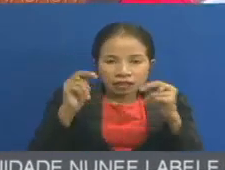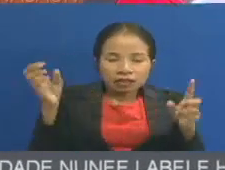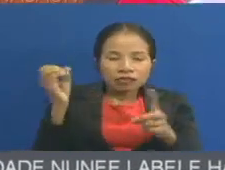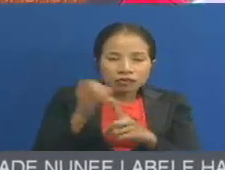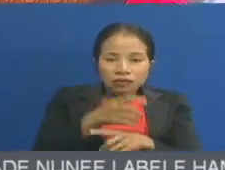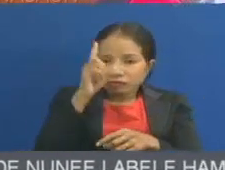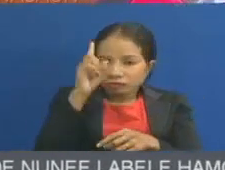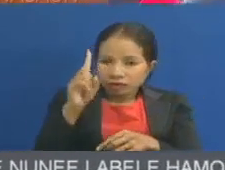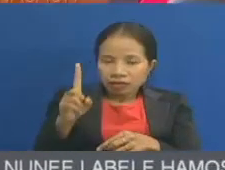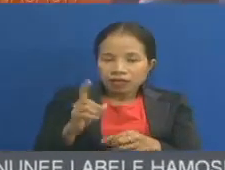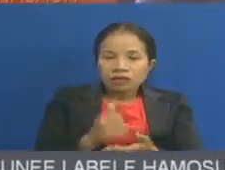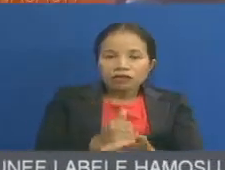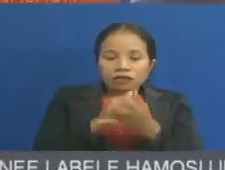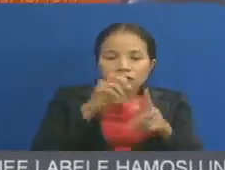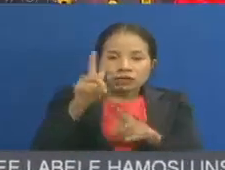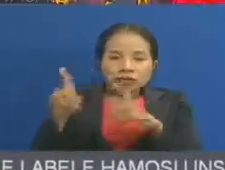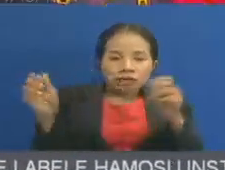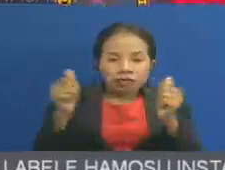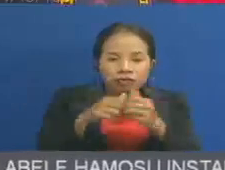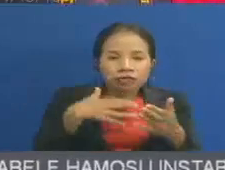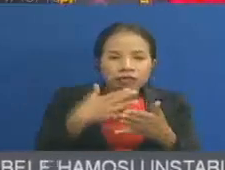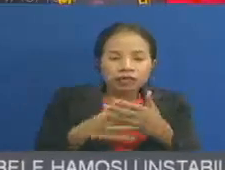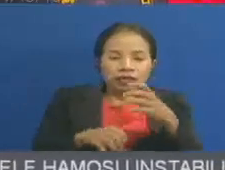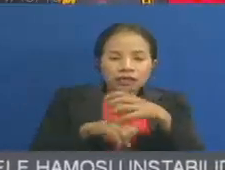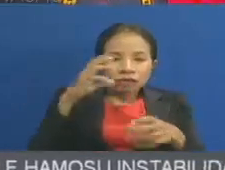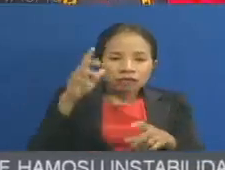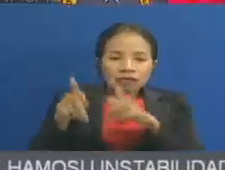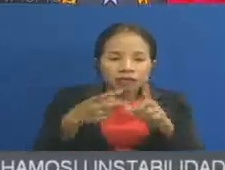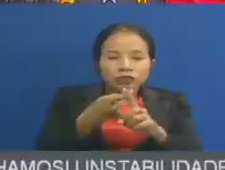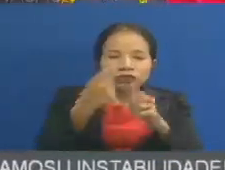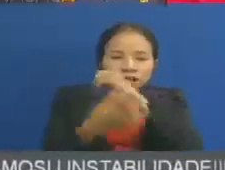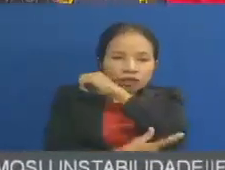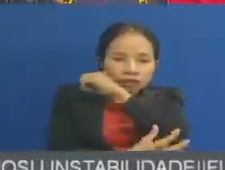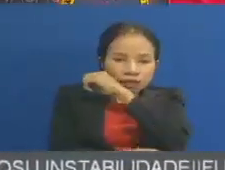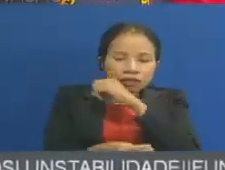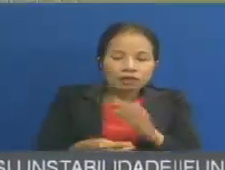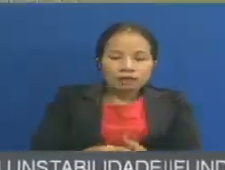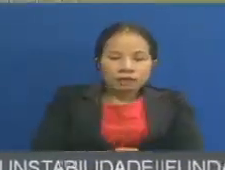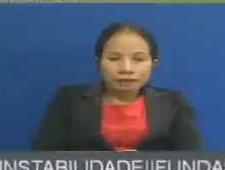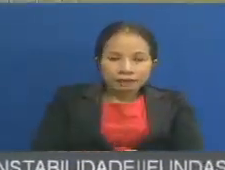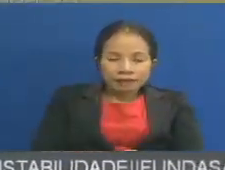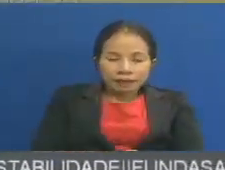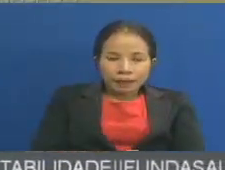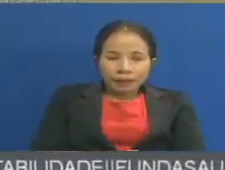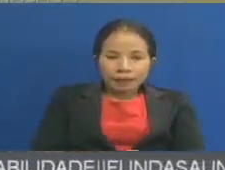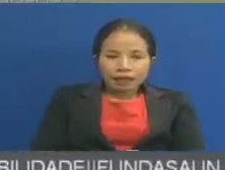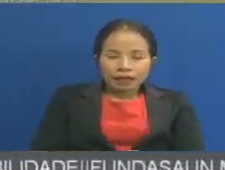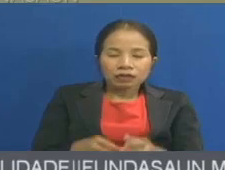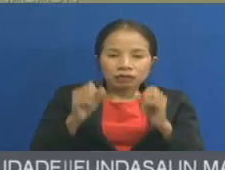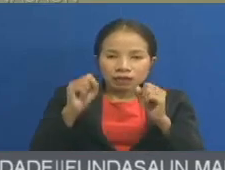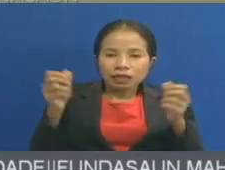objetivo ida, a tu servir povo rodia, rodia sai povo rusikia no muki. Para a pele há muito que até que vai